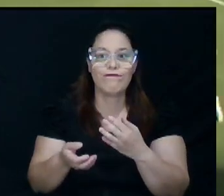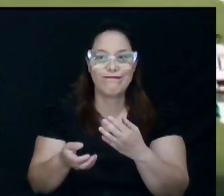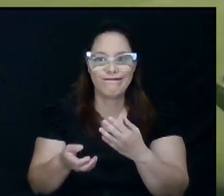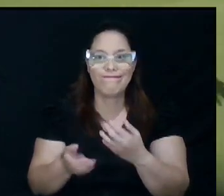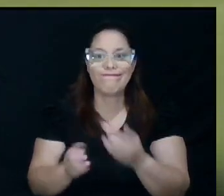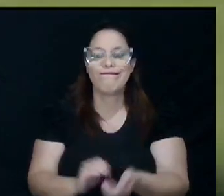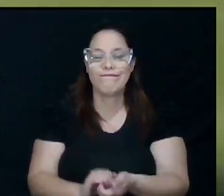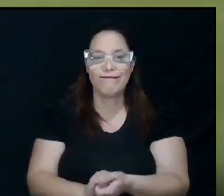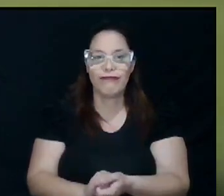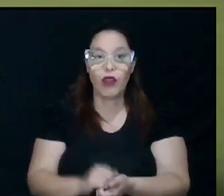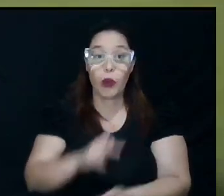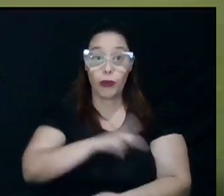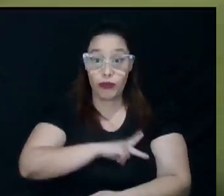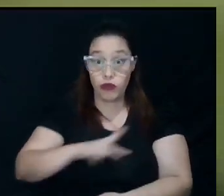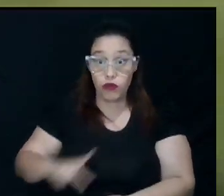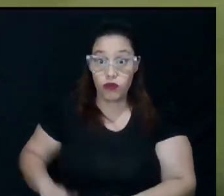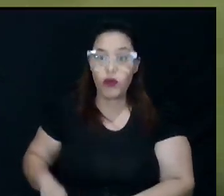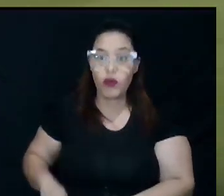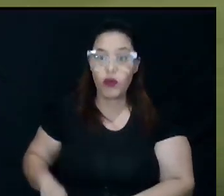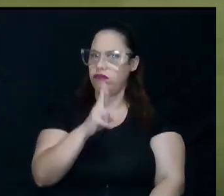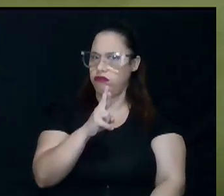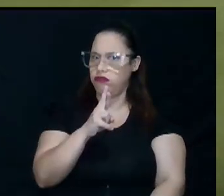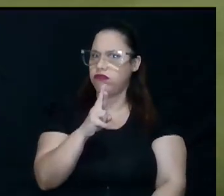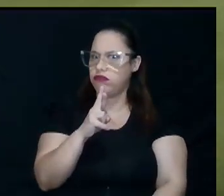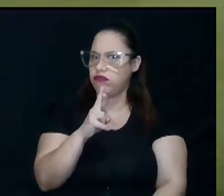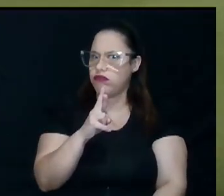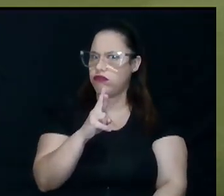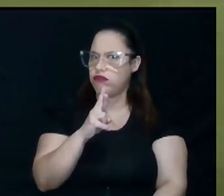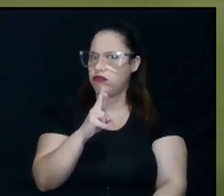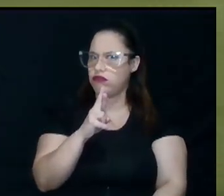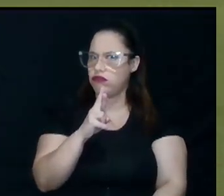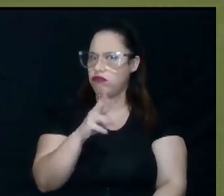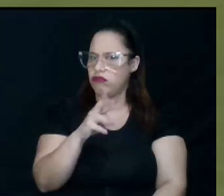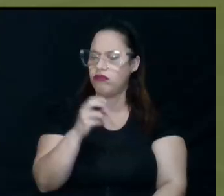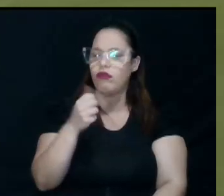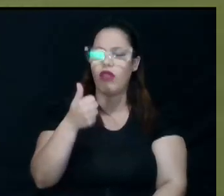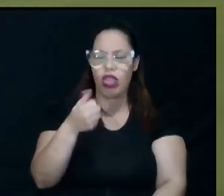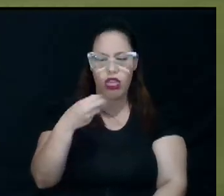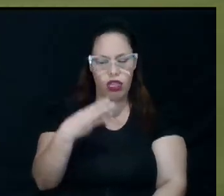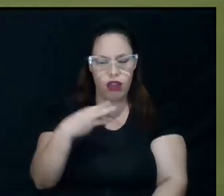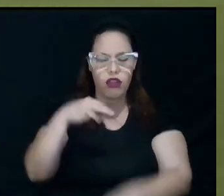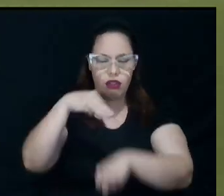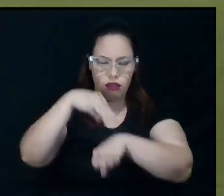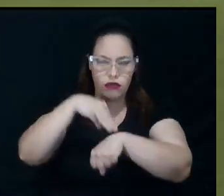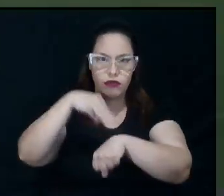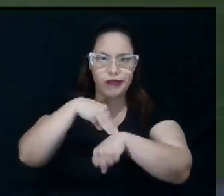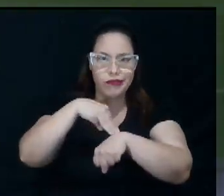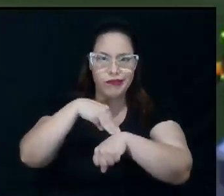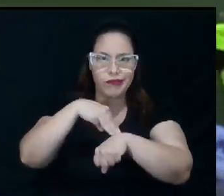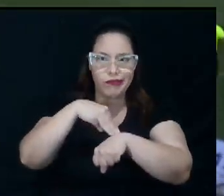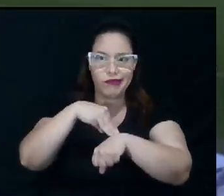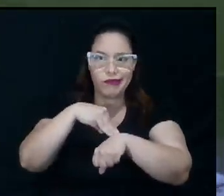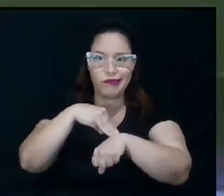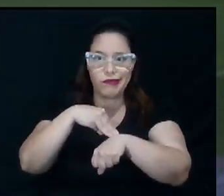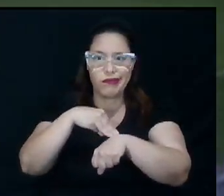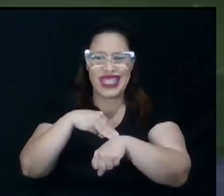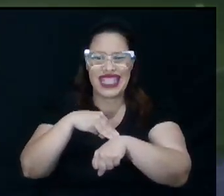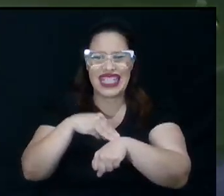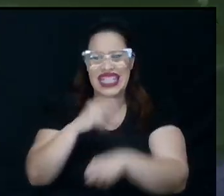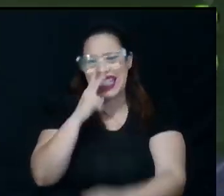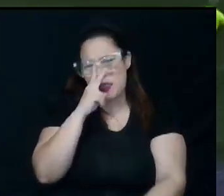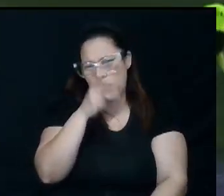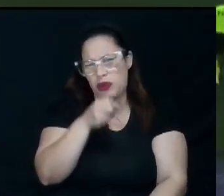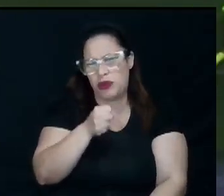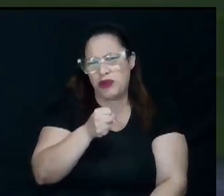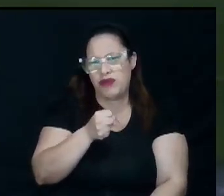Ponte respondeu aos 13 minutos com Igor Inocêncio, mas de perna esquerda e sem muita força. A equipe catarinense